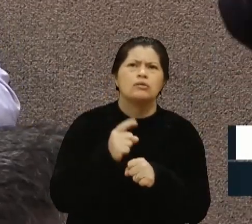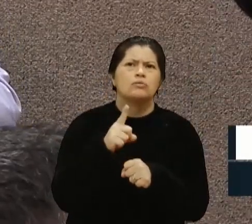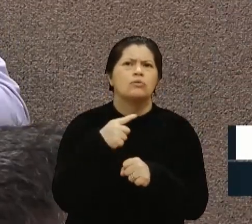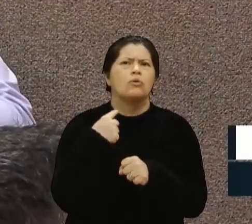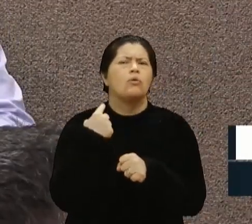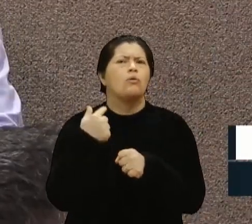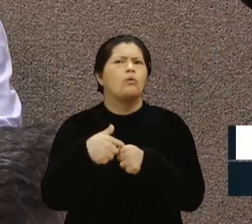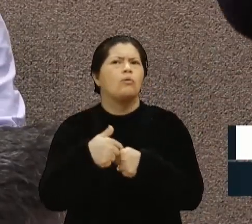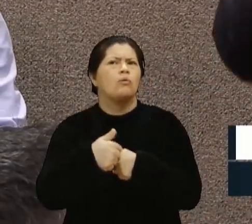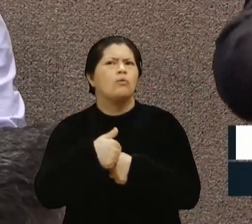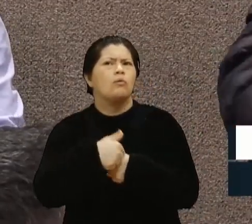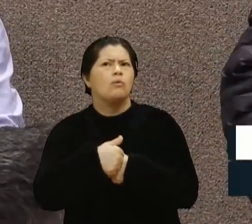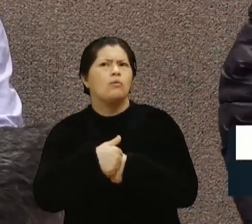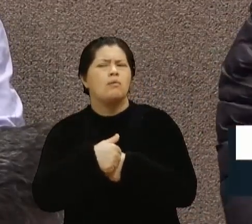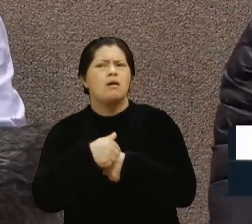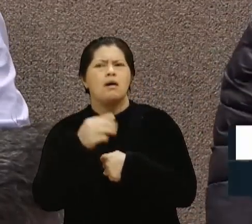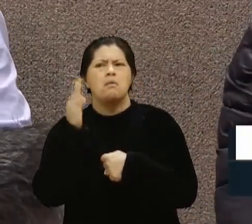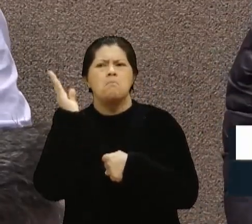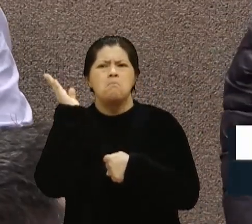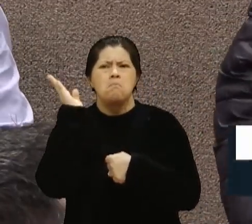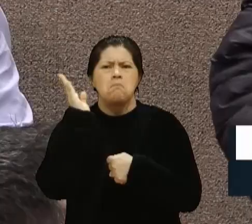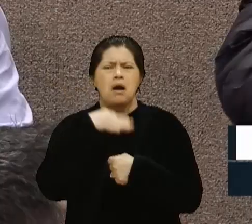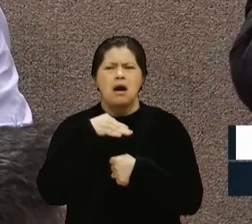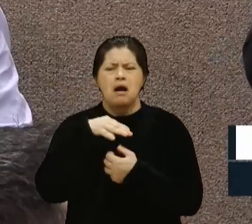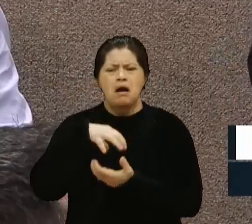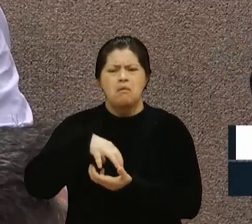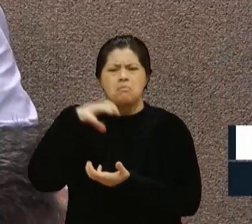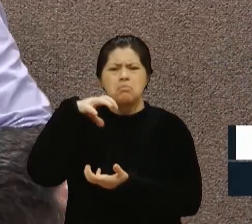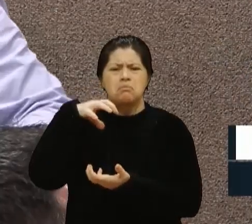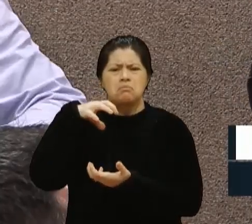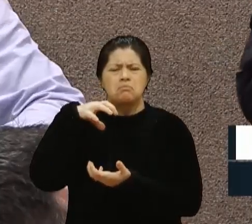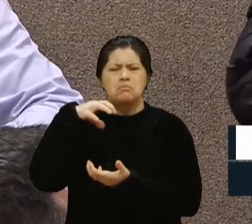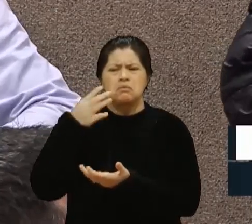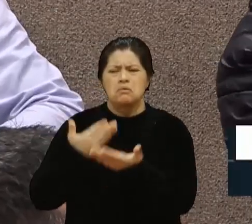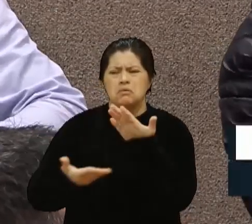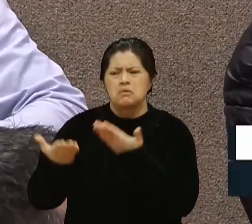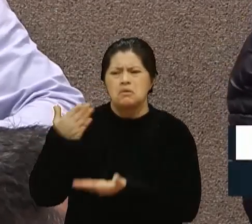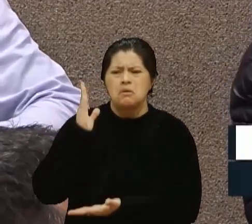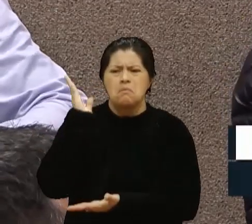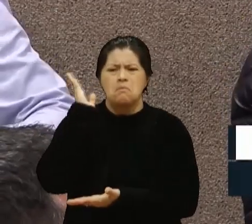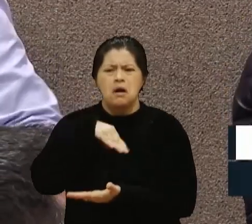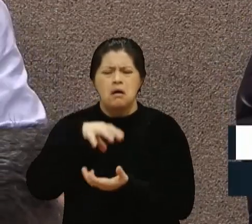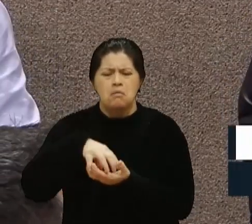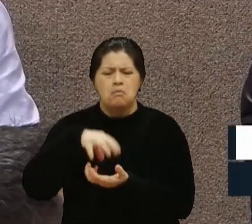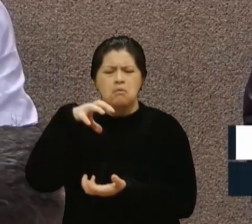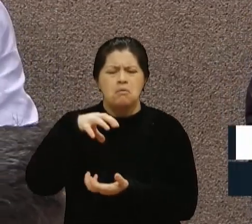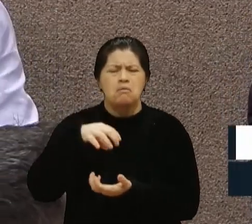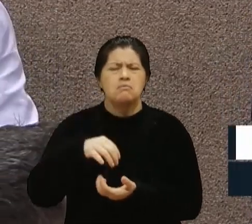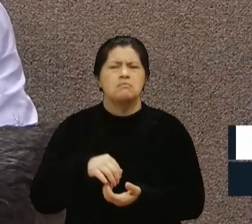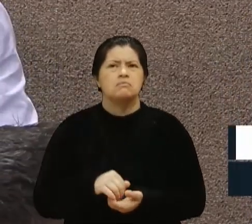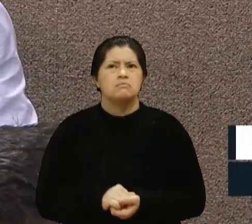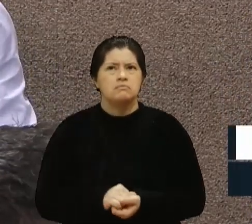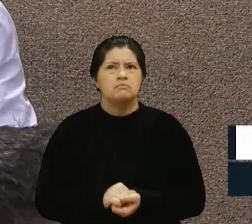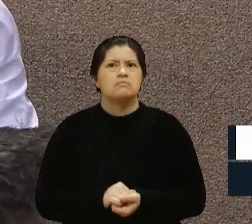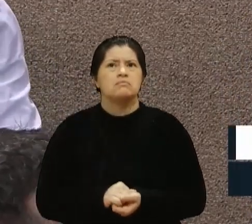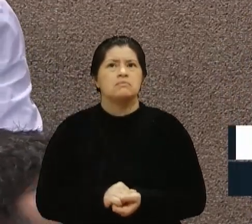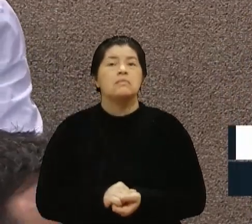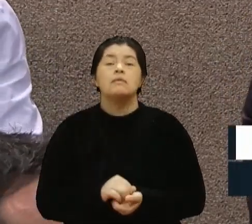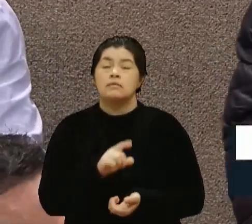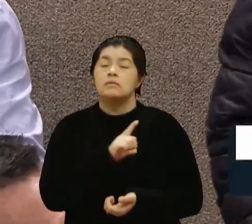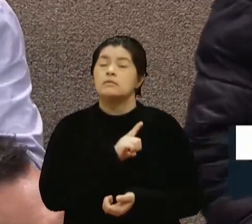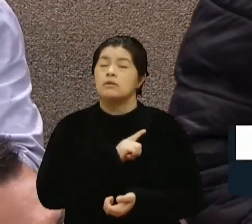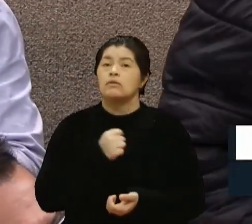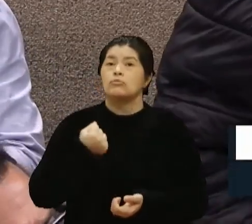o município vem tratando mal nossos idosos. Mal nossos idosos. E eu tenho